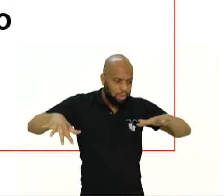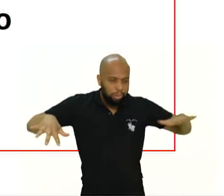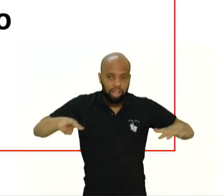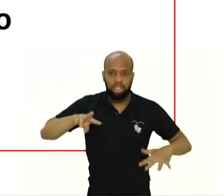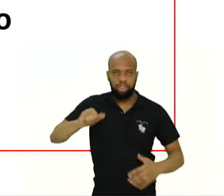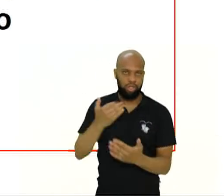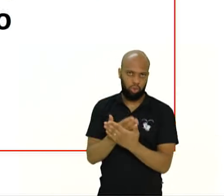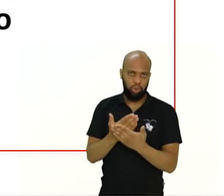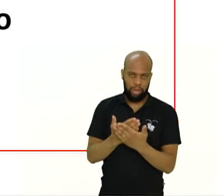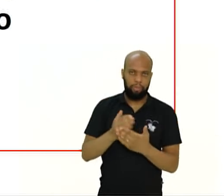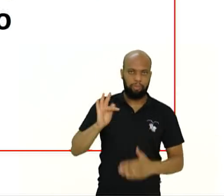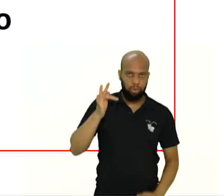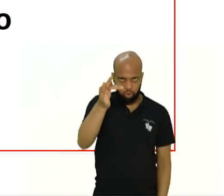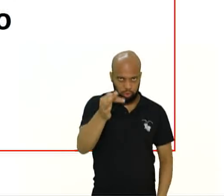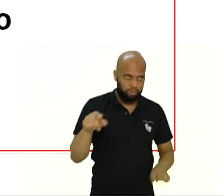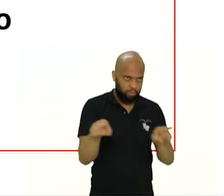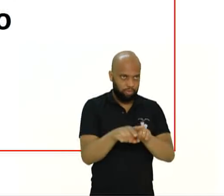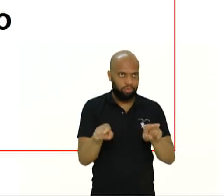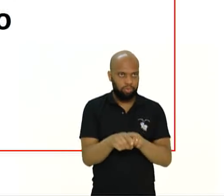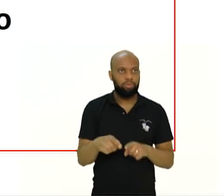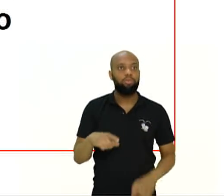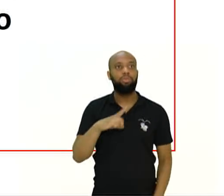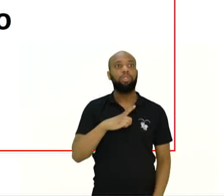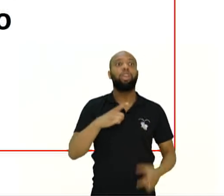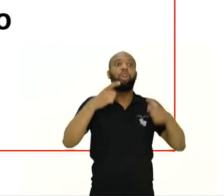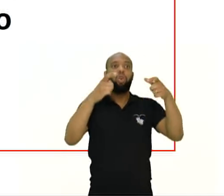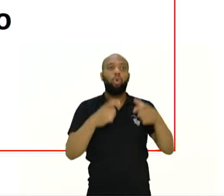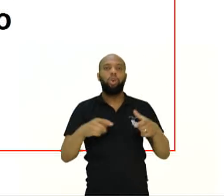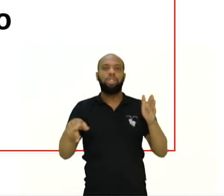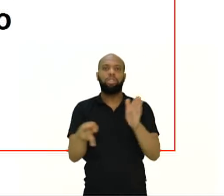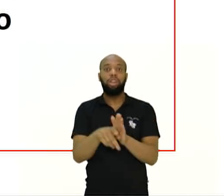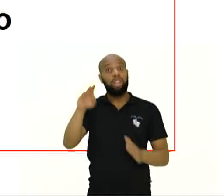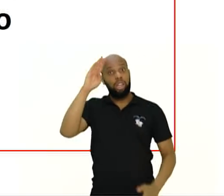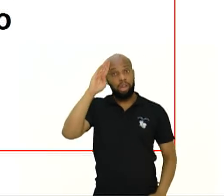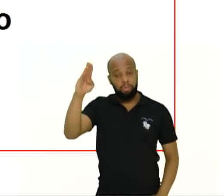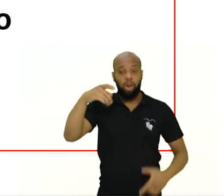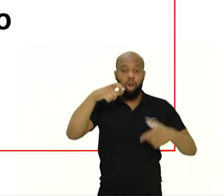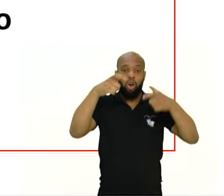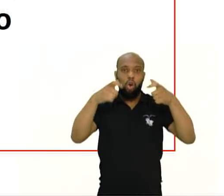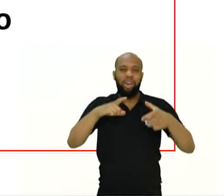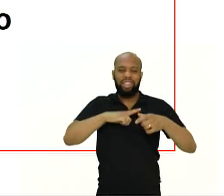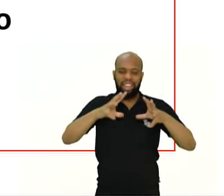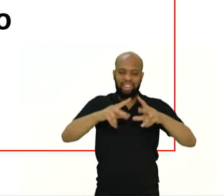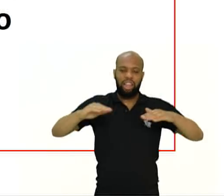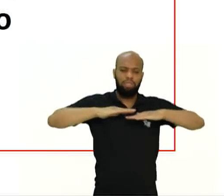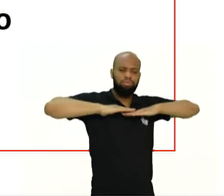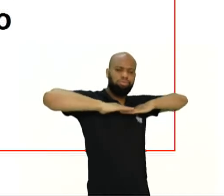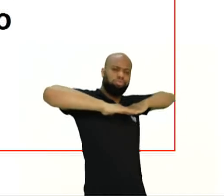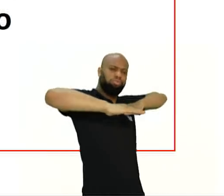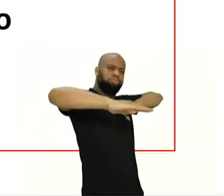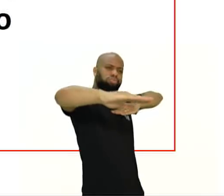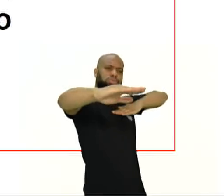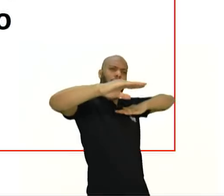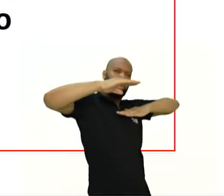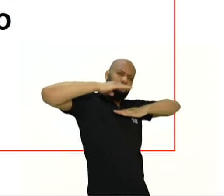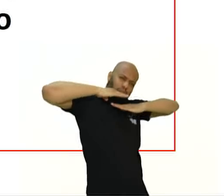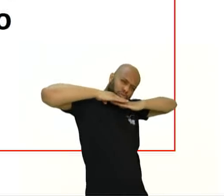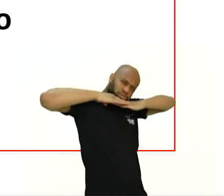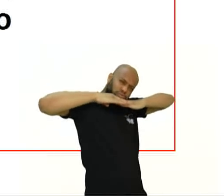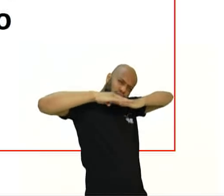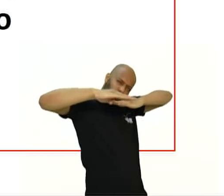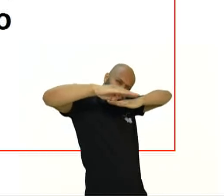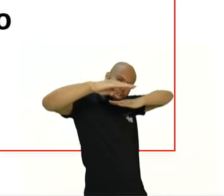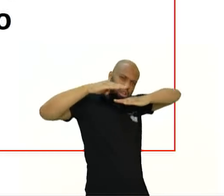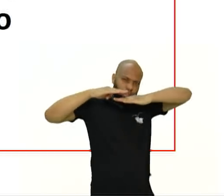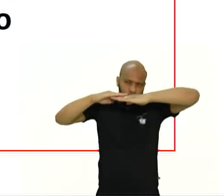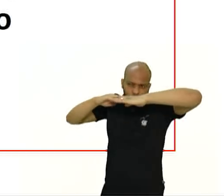ver um pouquinho mais para frente. E ela se encontra, né, principalmente nas regiões das grandes planícies, onde